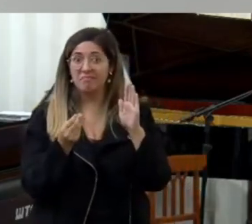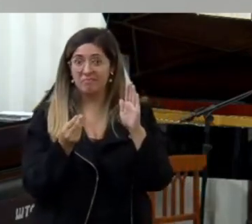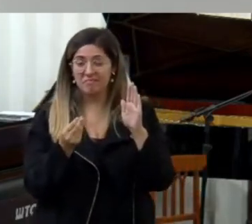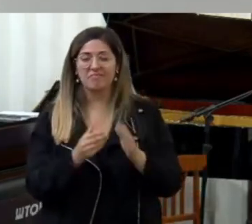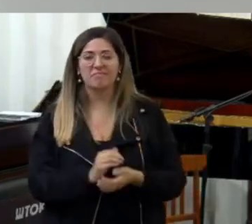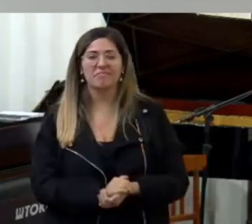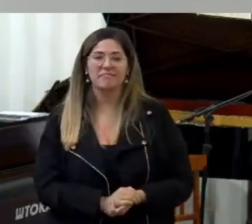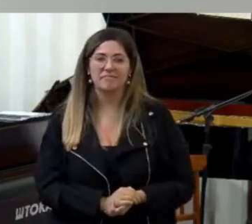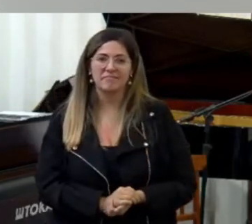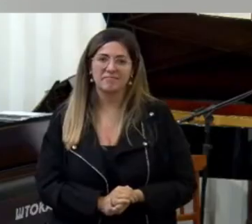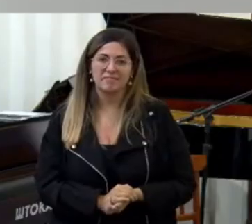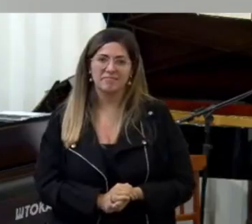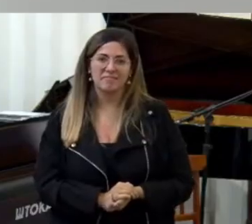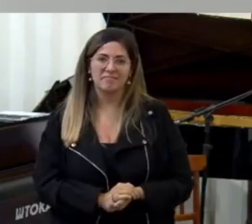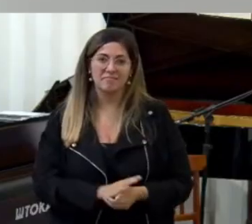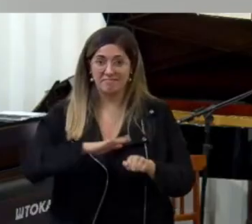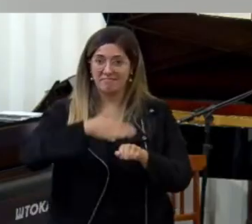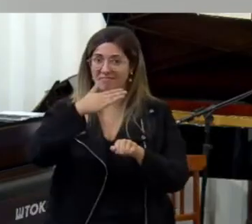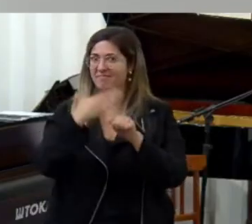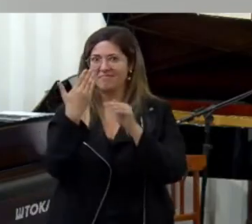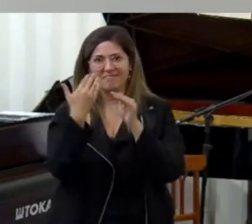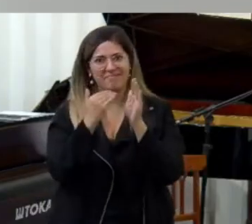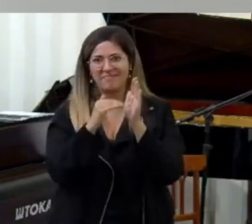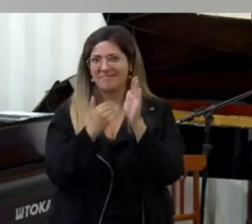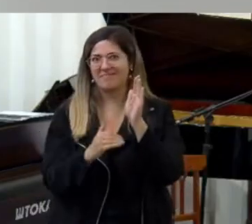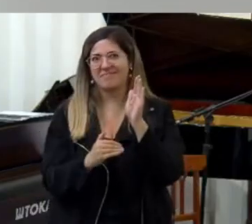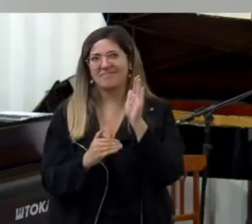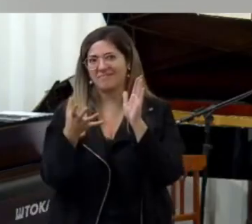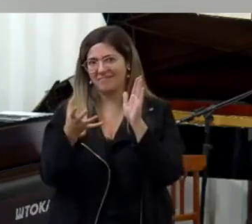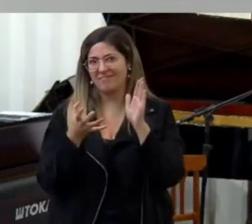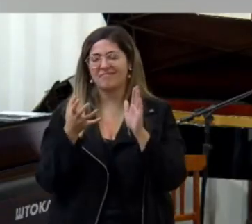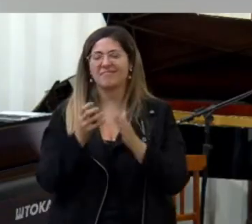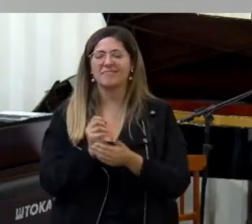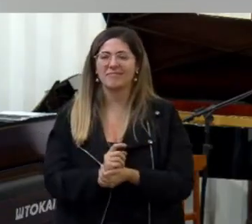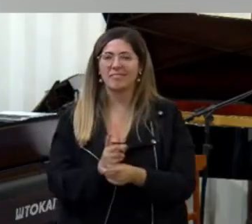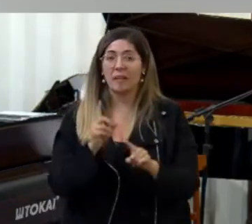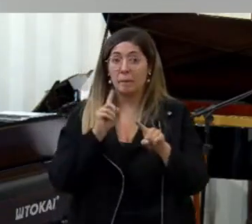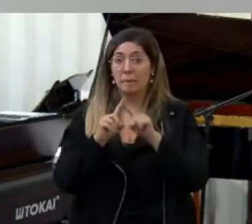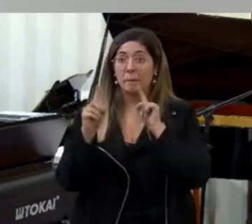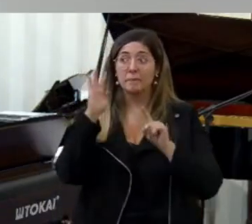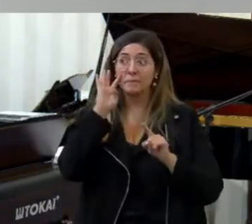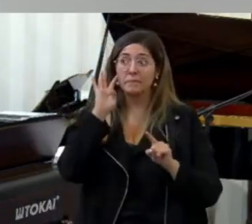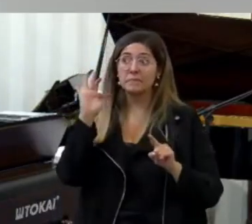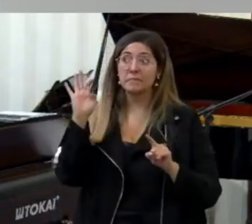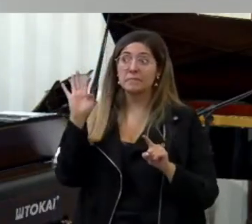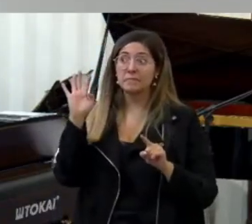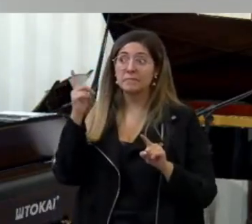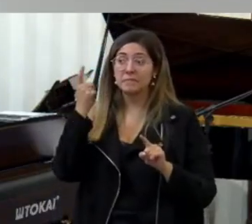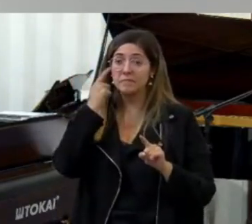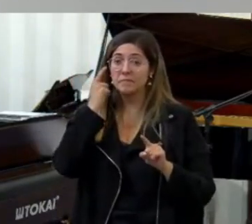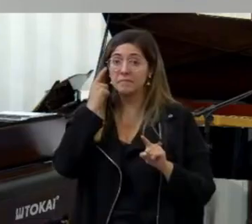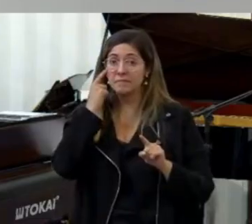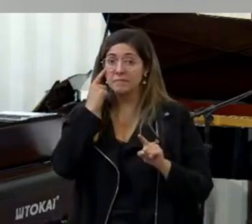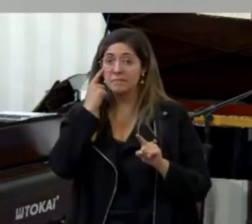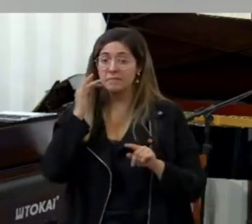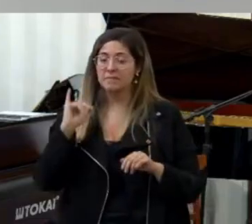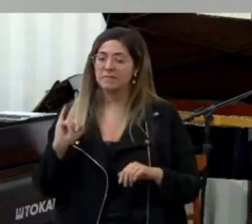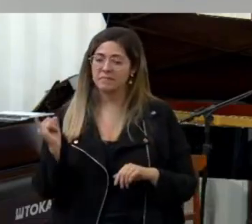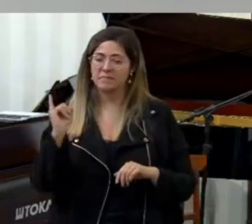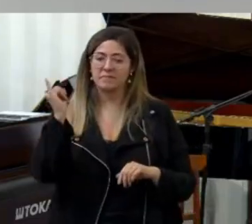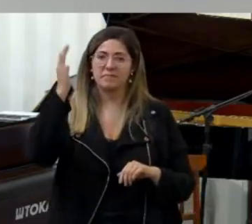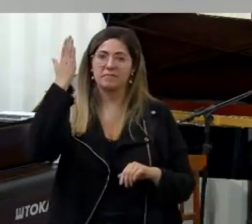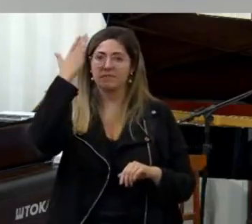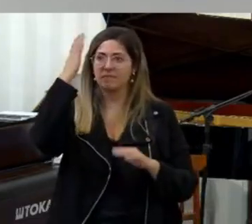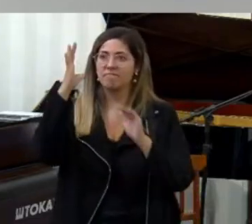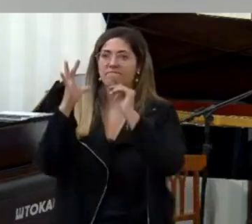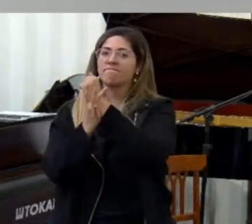tivemos, dobraram-se os planos na minha cabeça. Mas é importante você saber, a segurança precisa